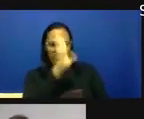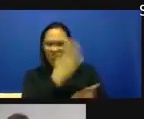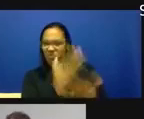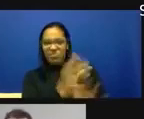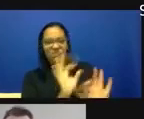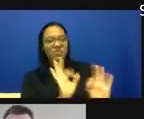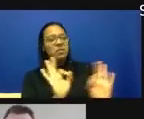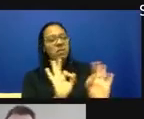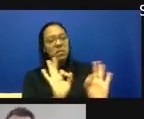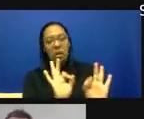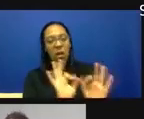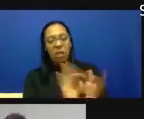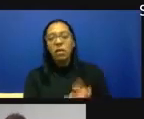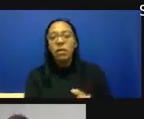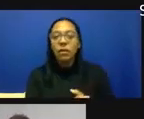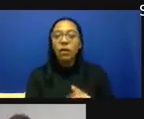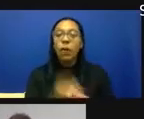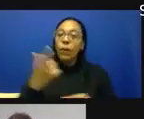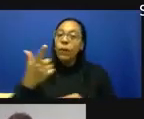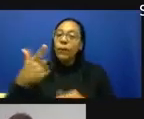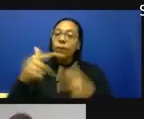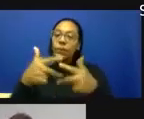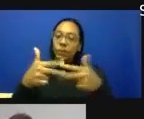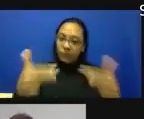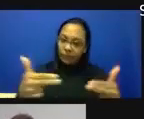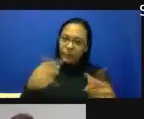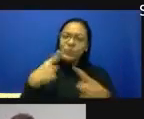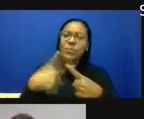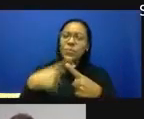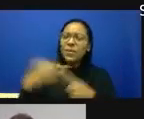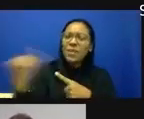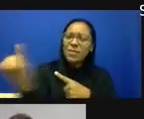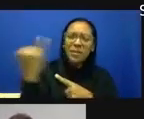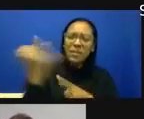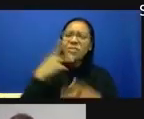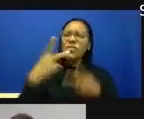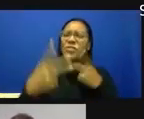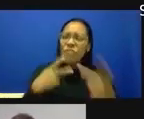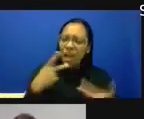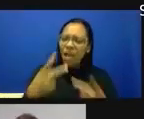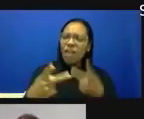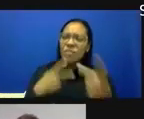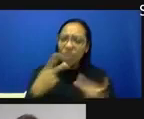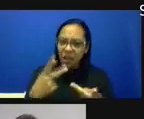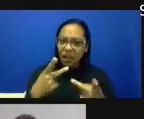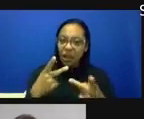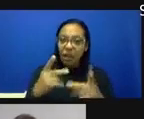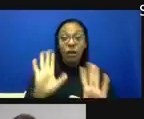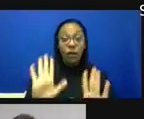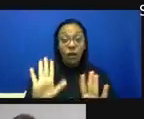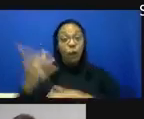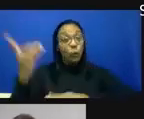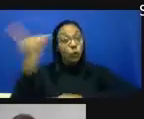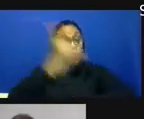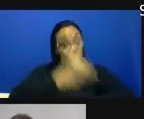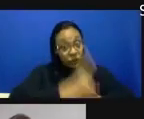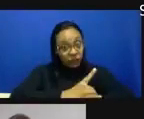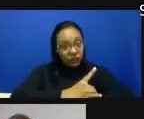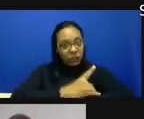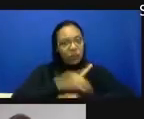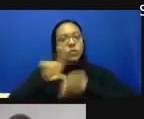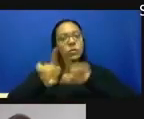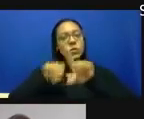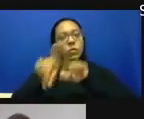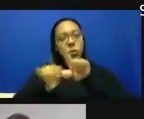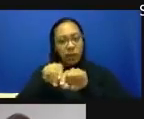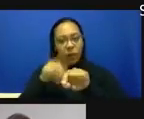outros aspectos. Por que que é importante falar a todo momento? As datas escolhidas aí por calendário, né, como é o 18 de maio,